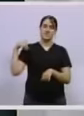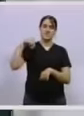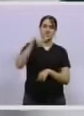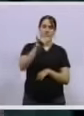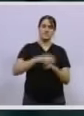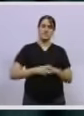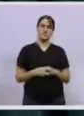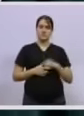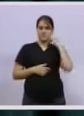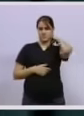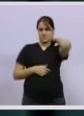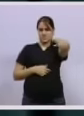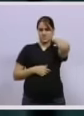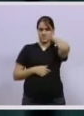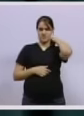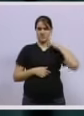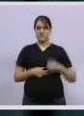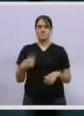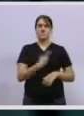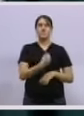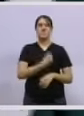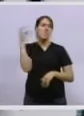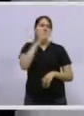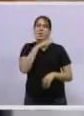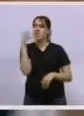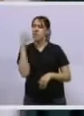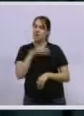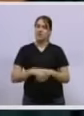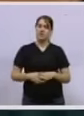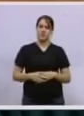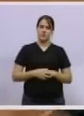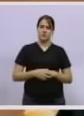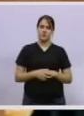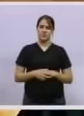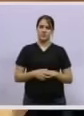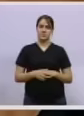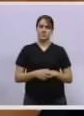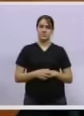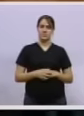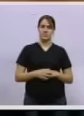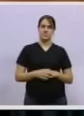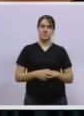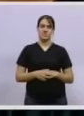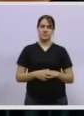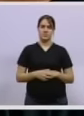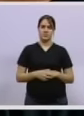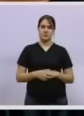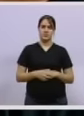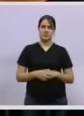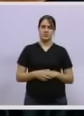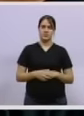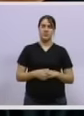Nós não damos conta mais dessa vida corrida que nós temos. Se a gente tivesse um jeito de não ir, mas eu tenho como chegar até você sem o sacrifício